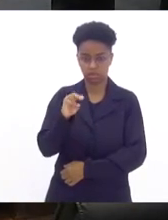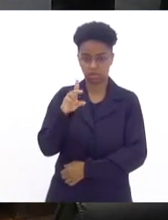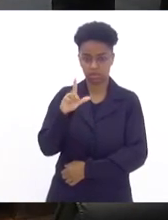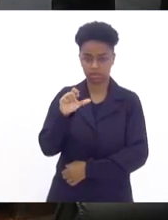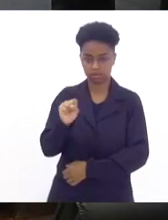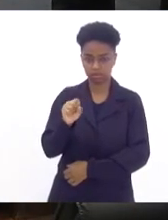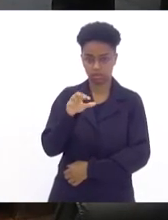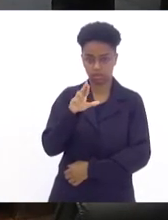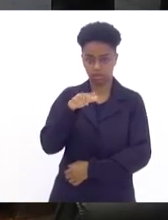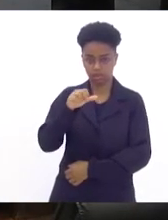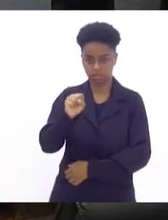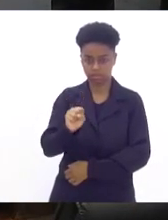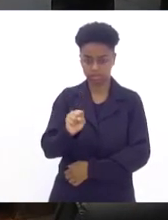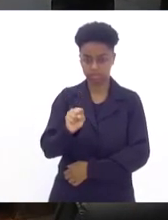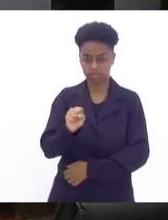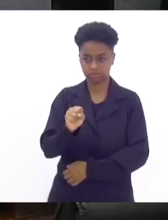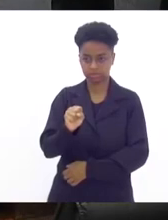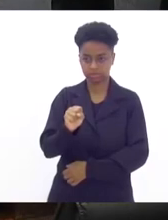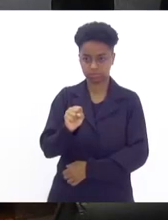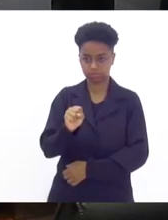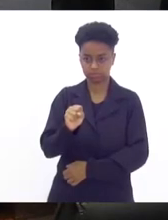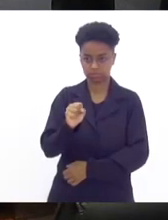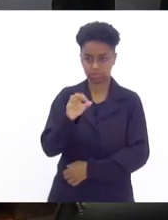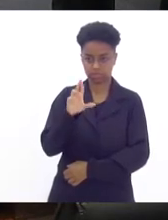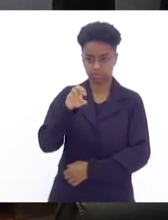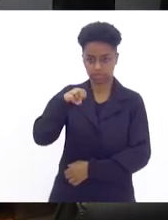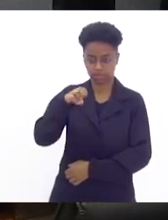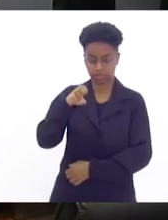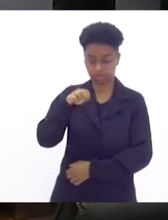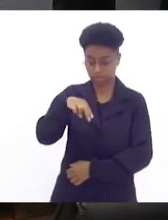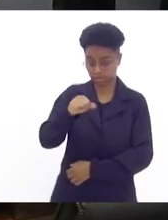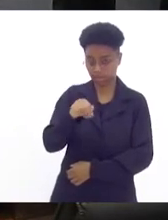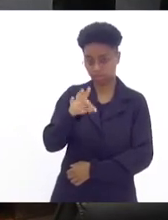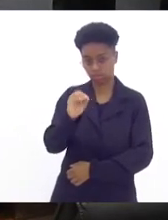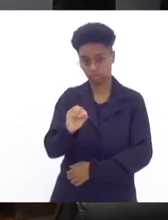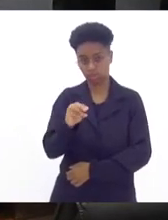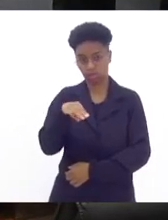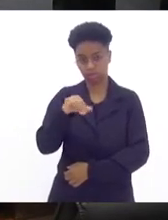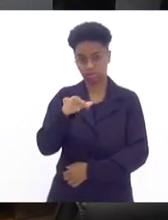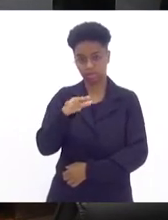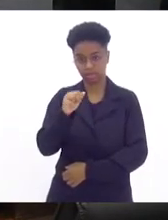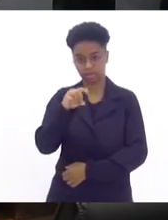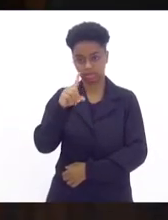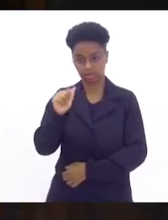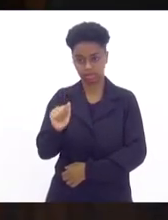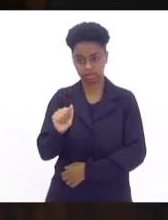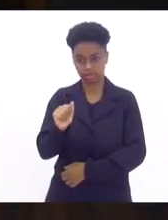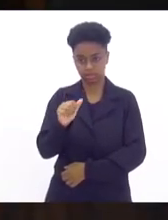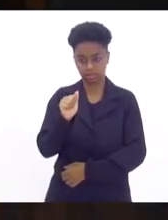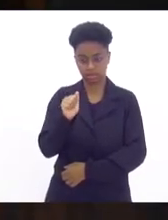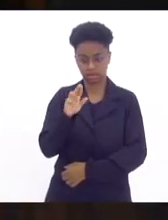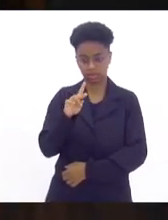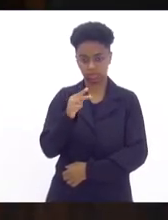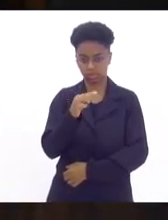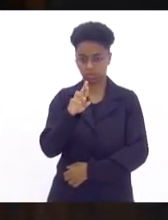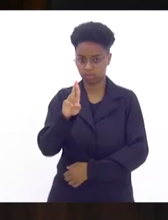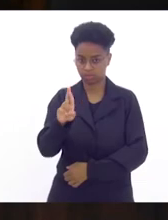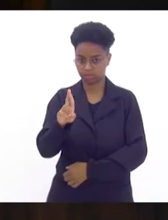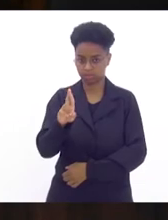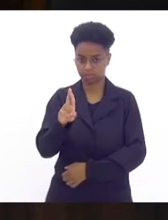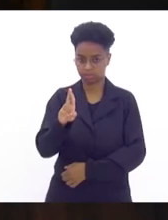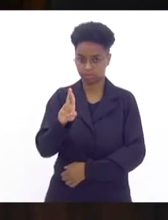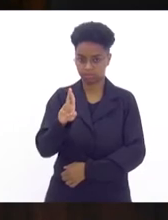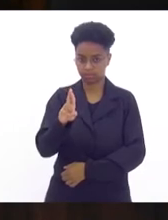ruas Deputado Deputado Renato Miranda Deputado Arthur Monteiro